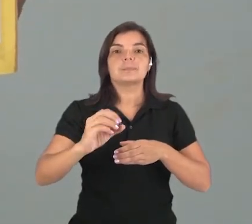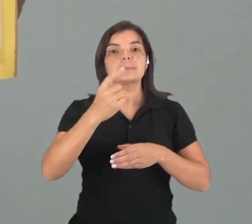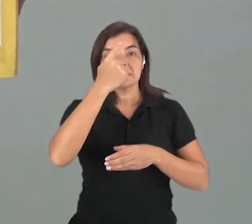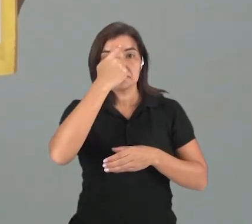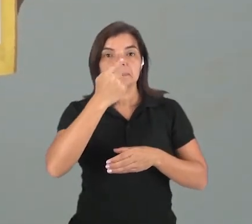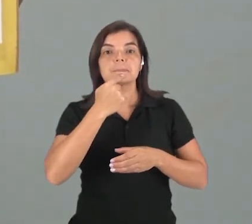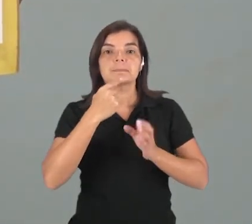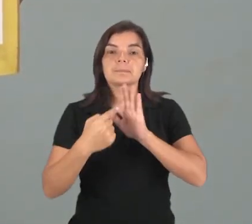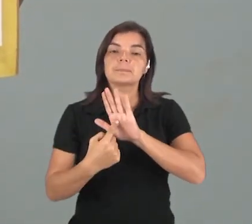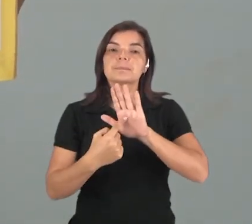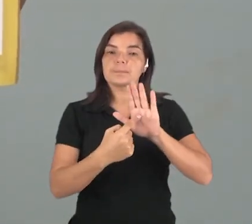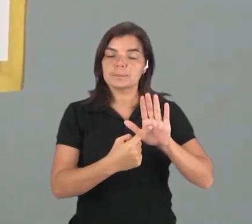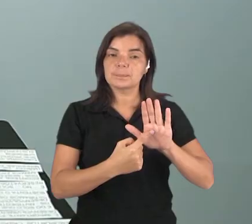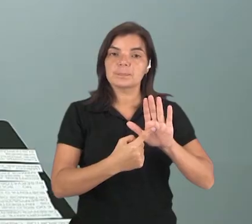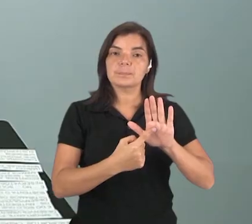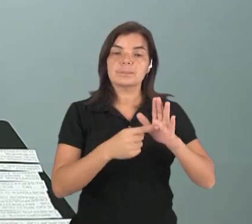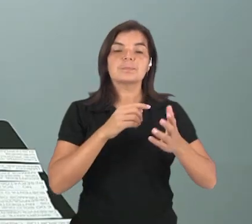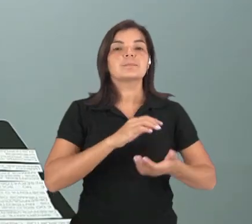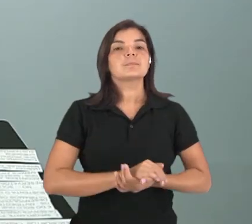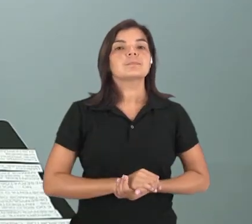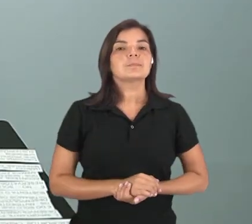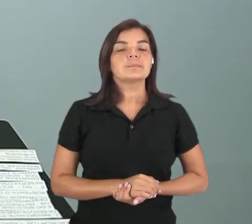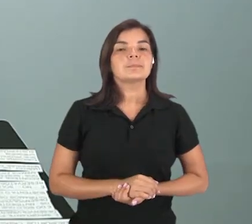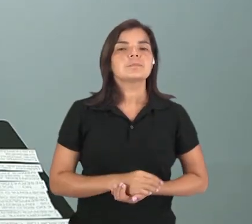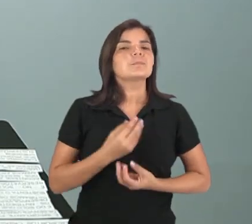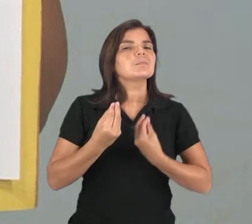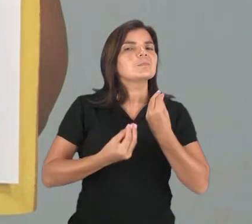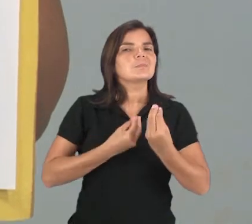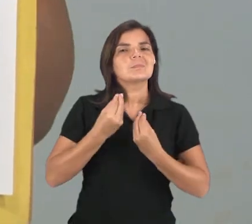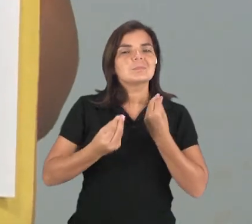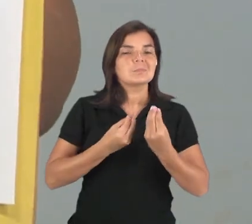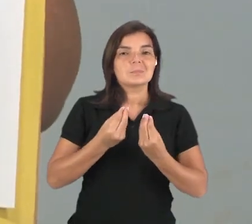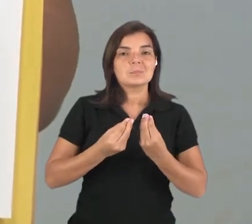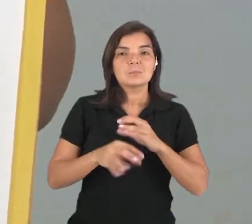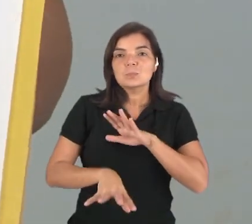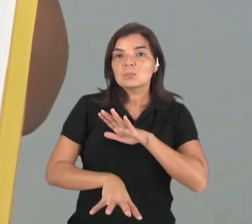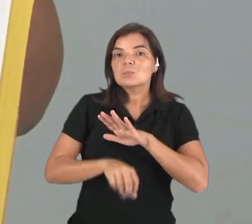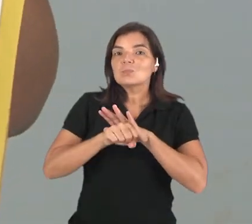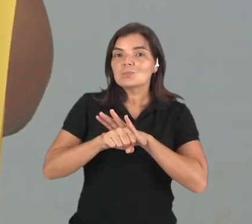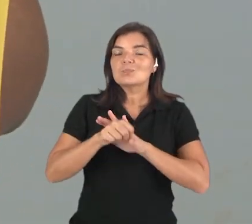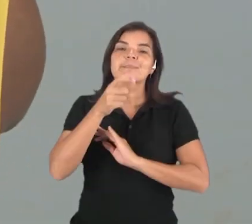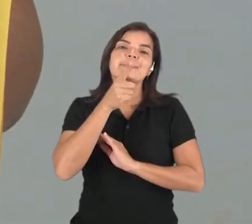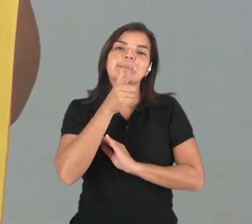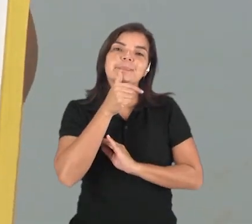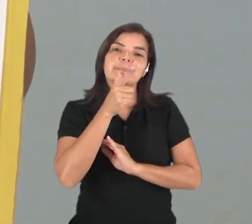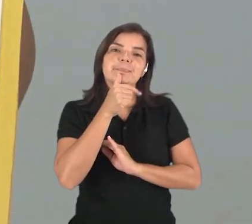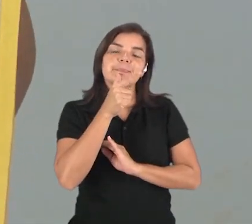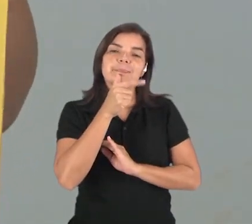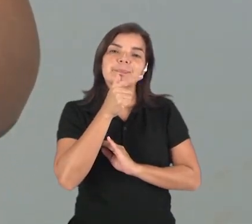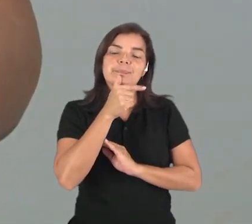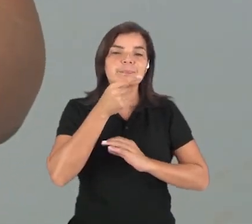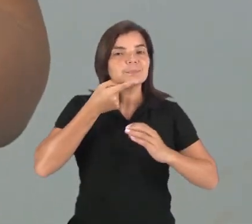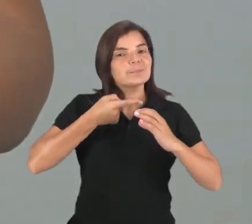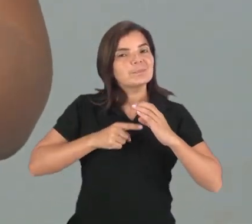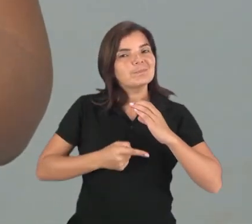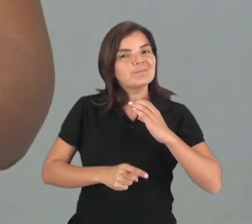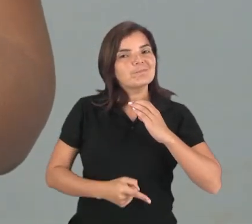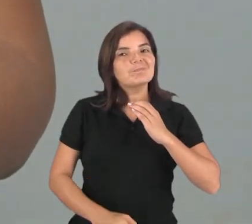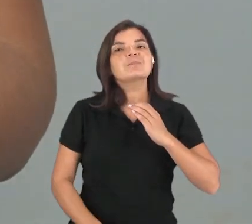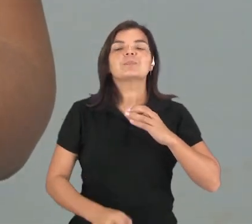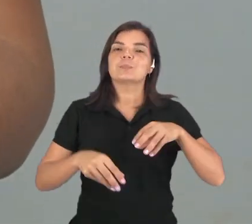gente consegue visualizar um pouquinho como que é feita a capturação, então, dessa água lá do